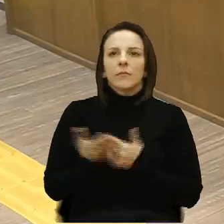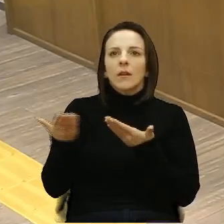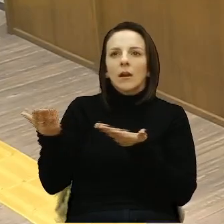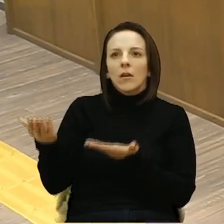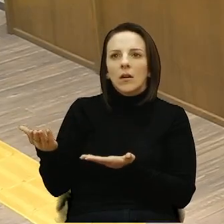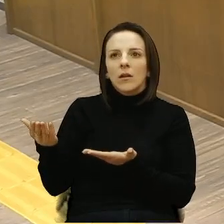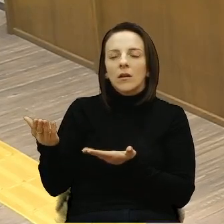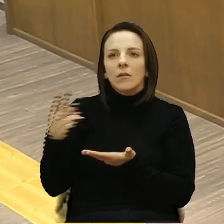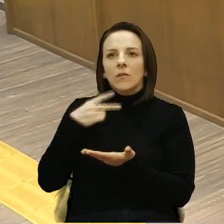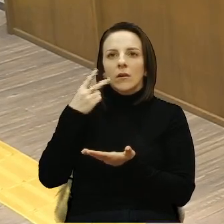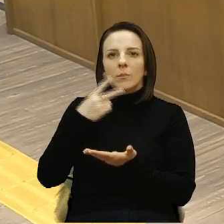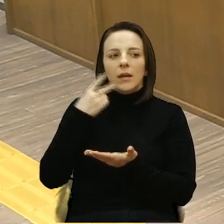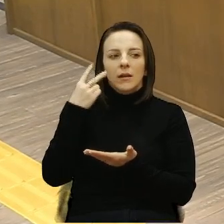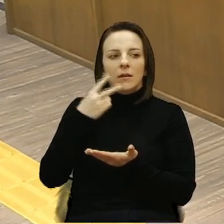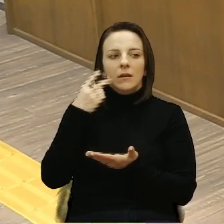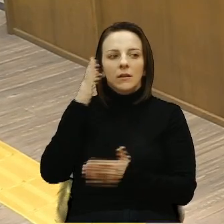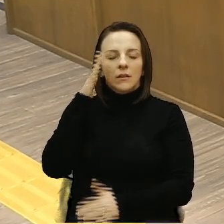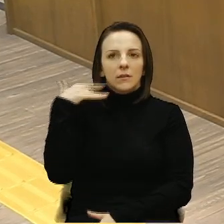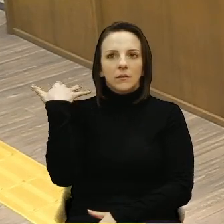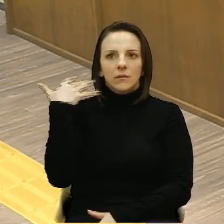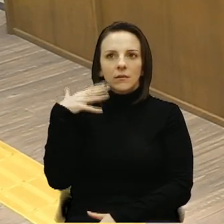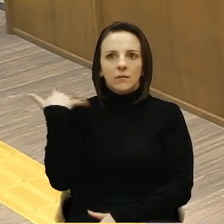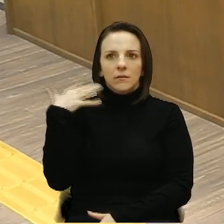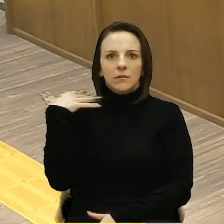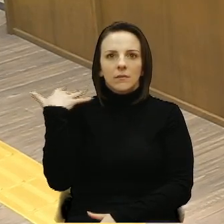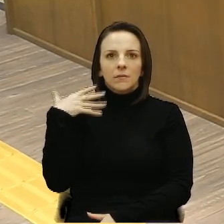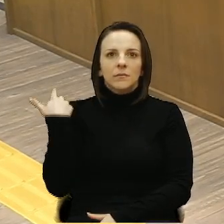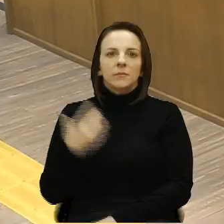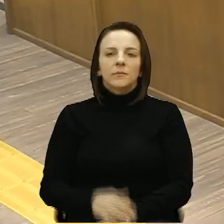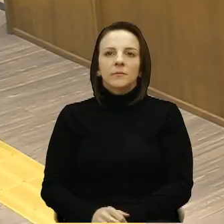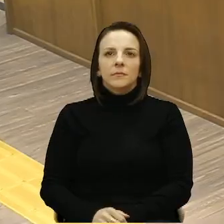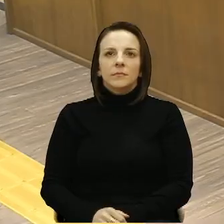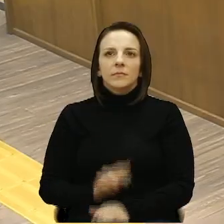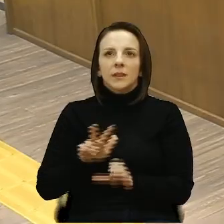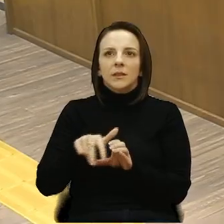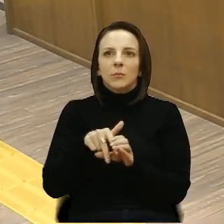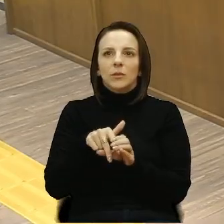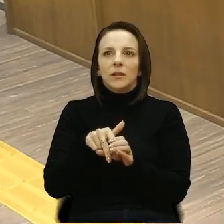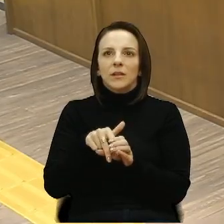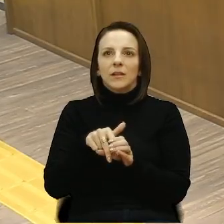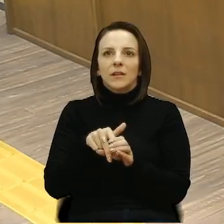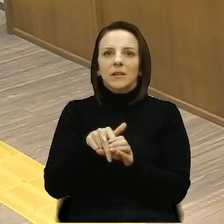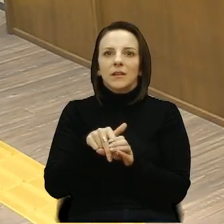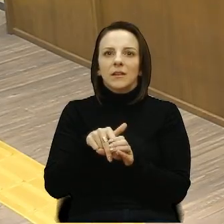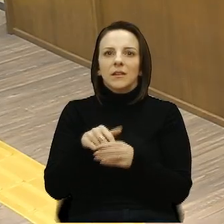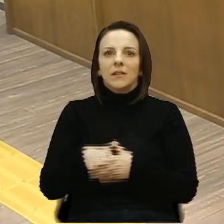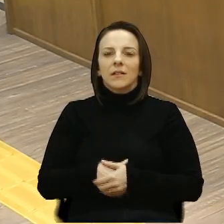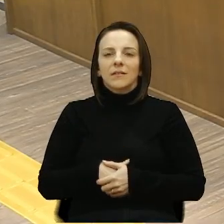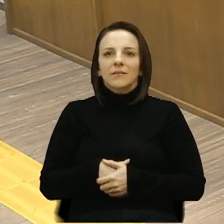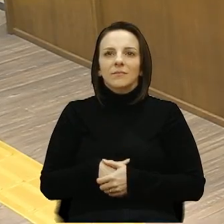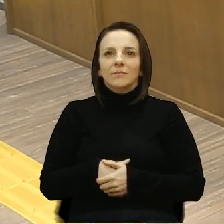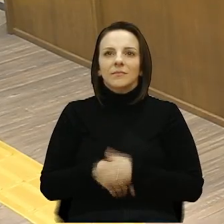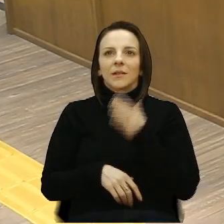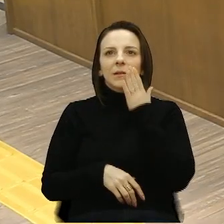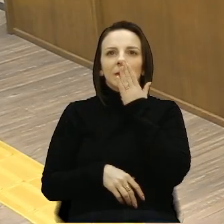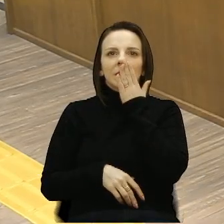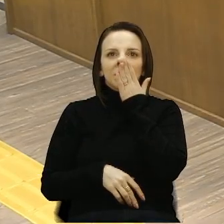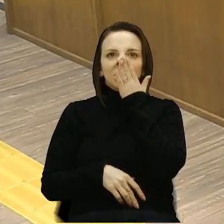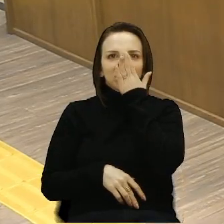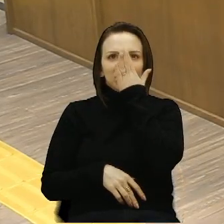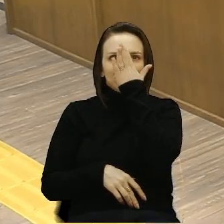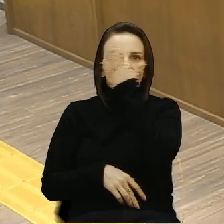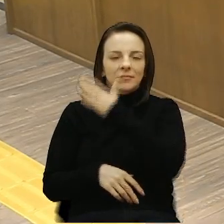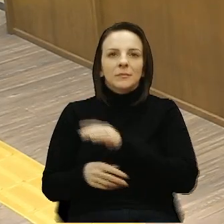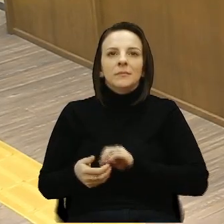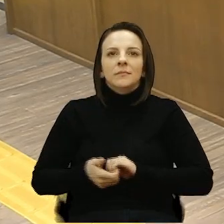vereadora Andressa Marques, da tribuna. Não? Desculpe. Me antecipei. Fica à vontade. Me concede uma parte, vereadora,